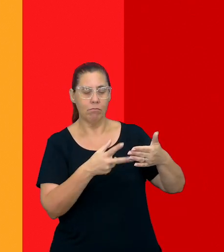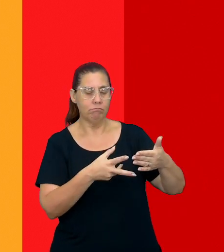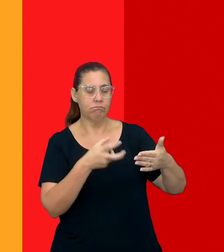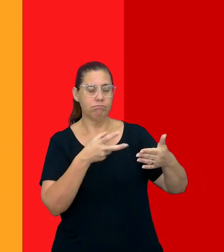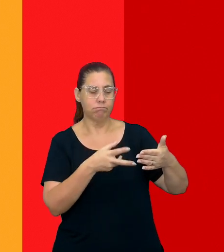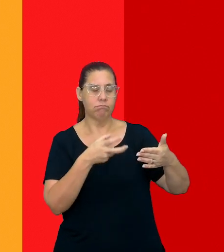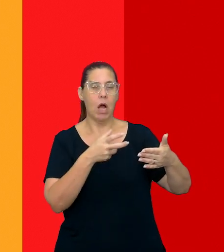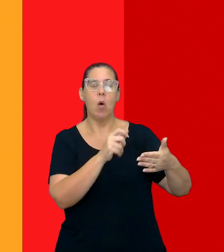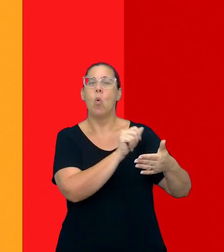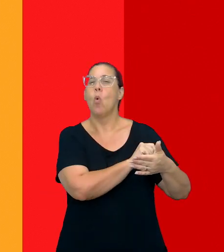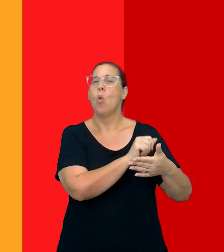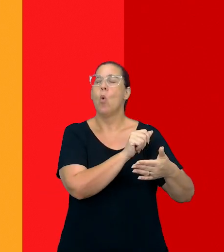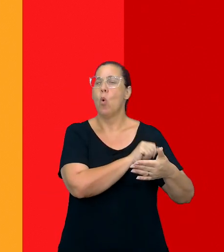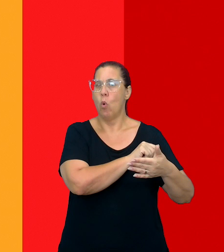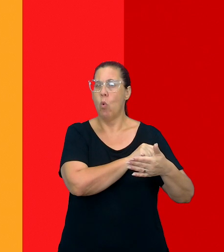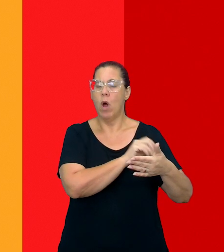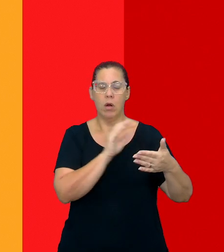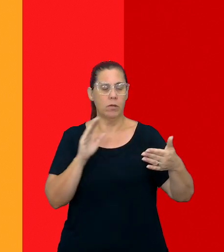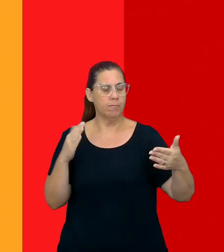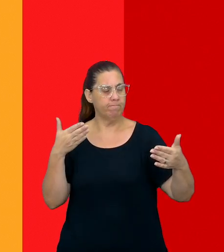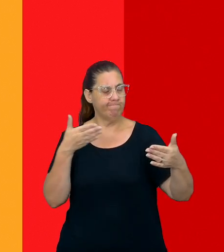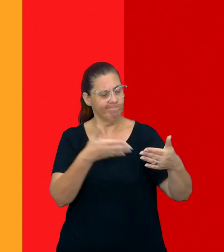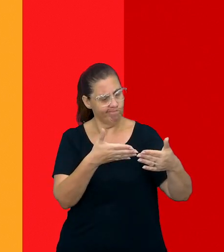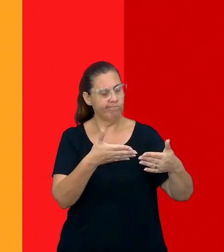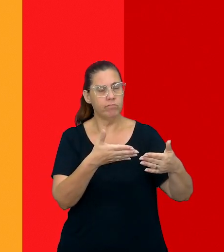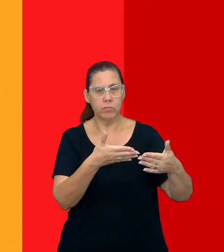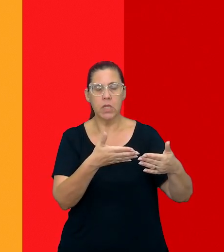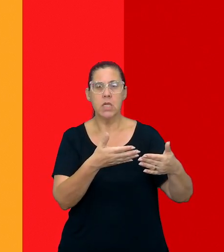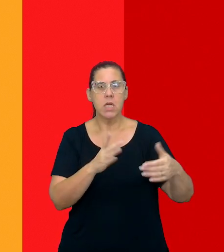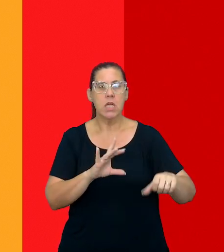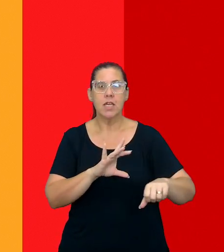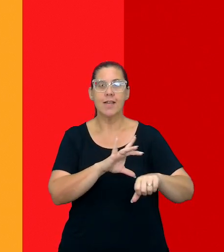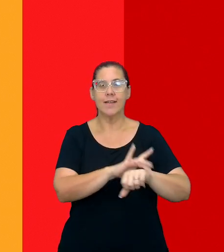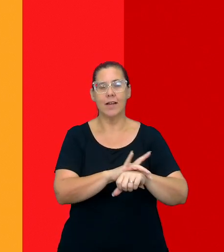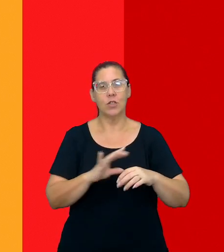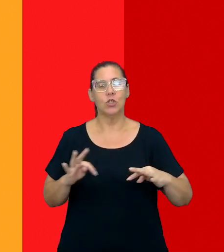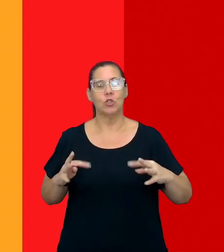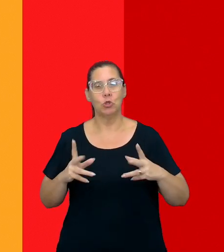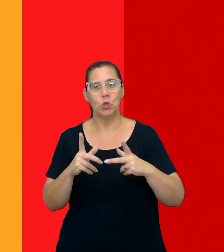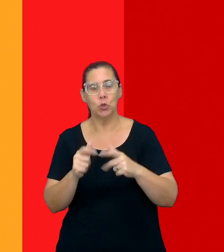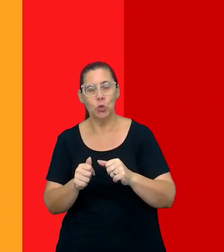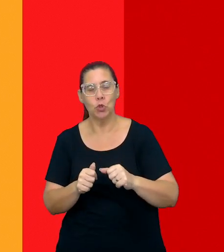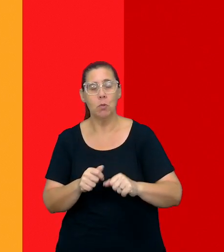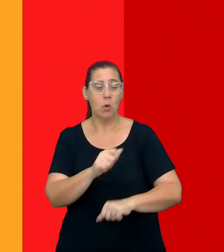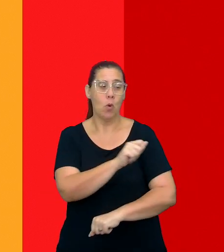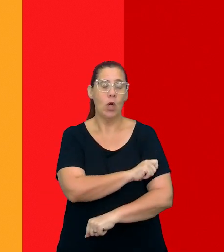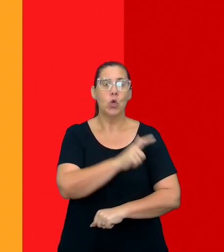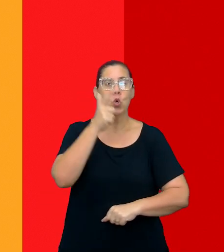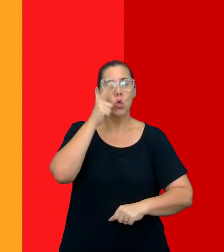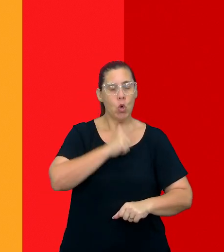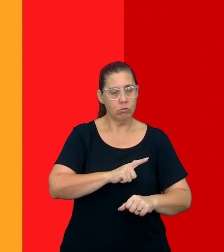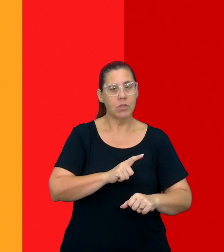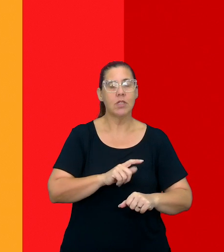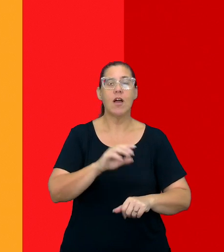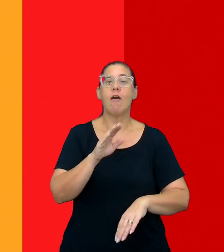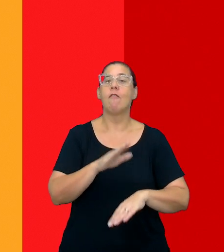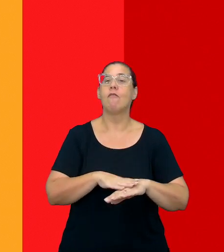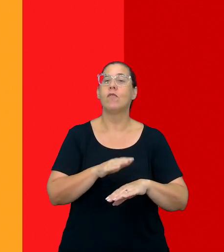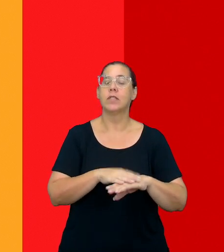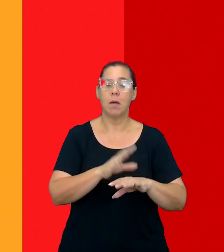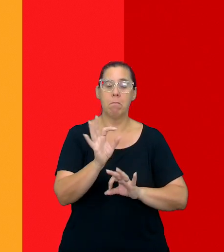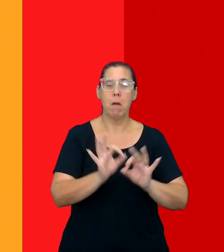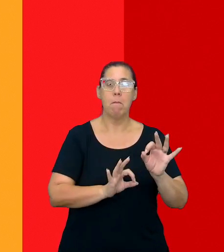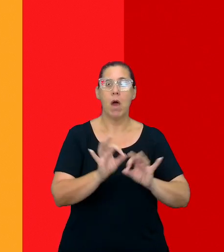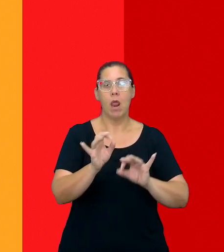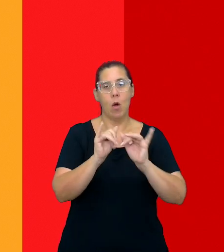estudantes possam ser repertoriados e, assim, garantir as condições para a produção da campanha, que é o